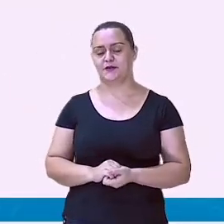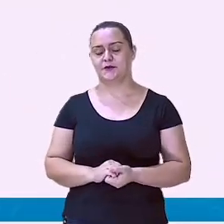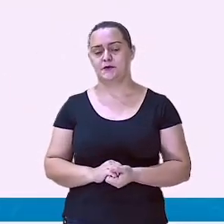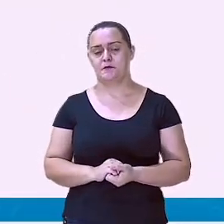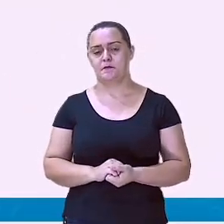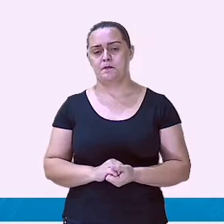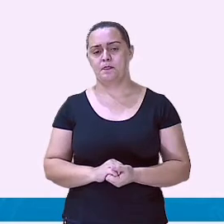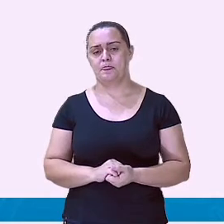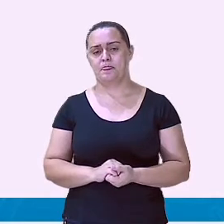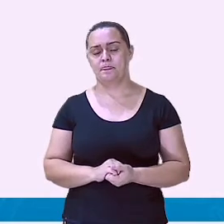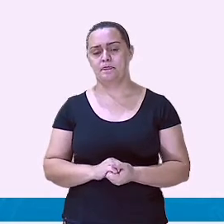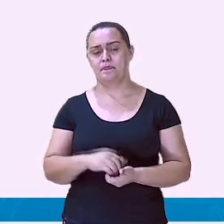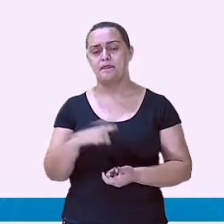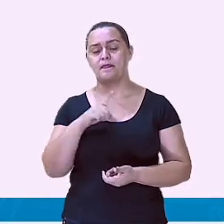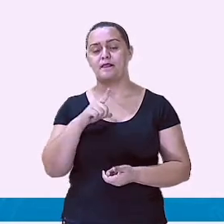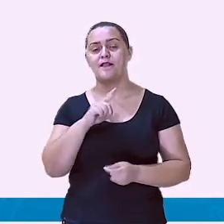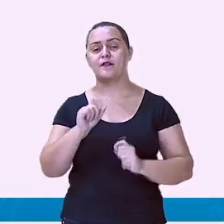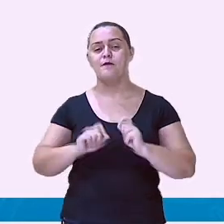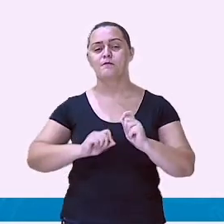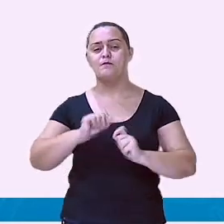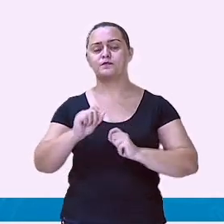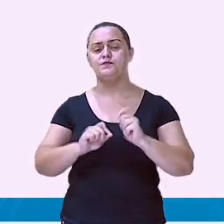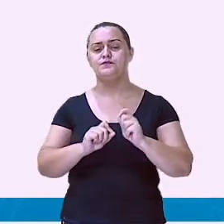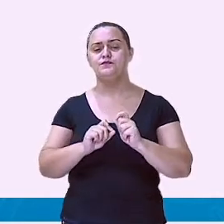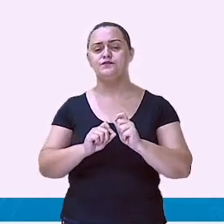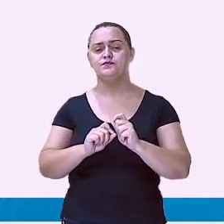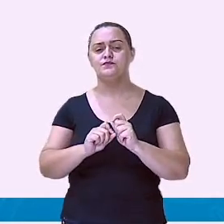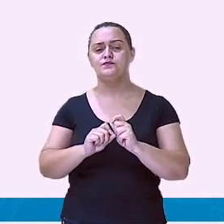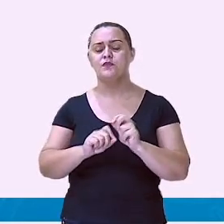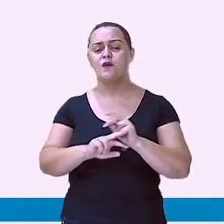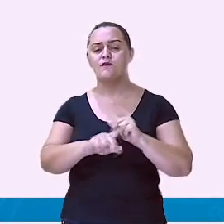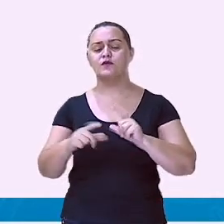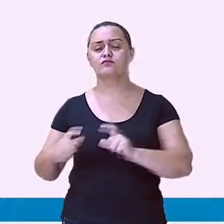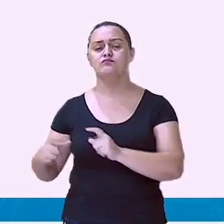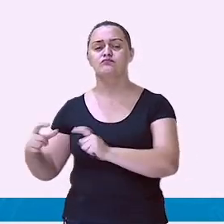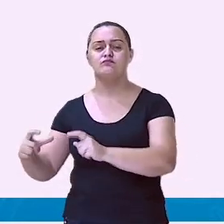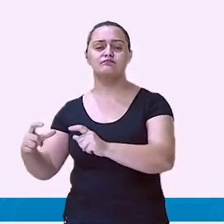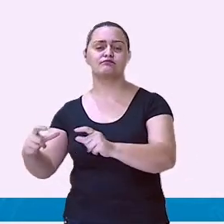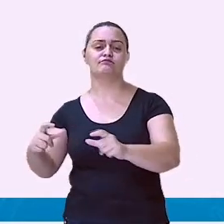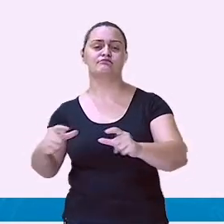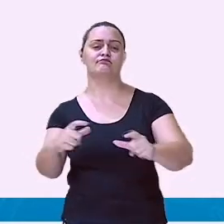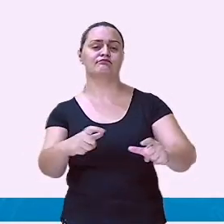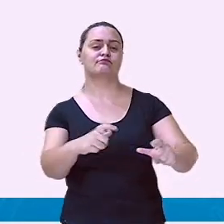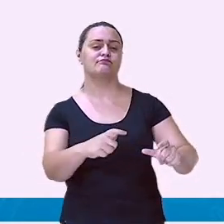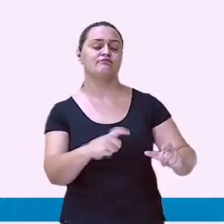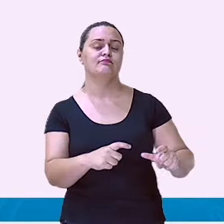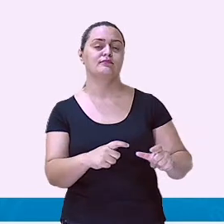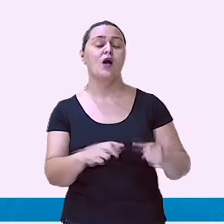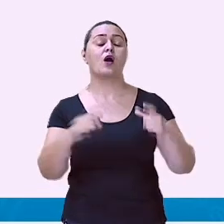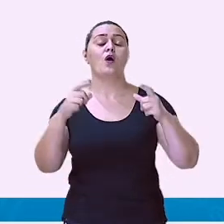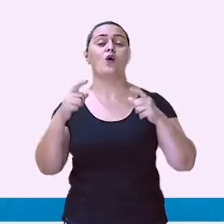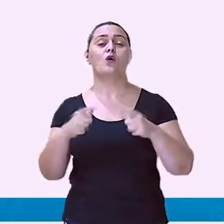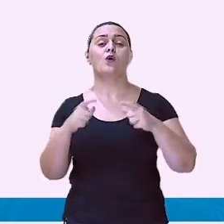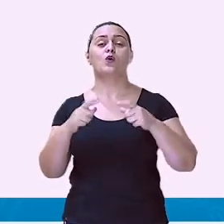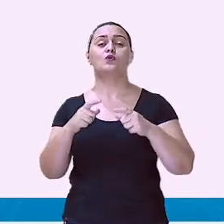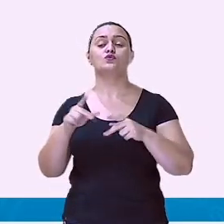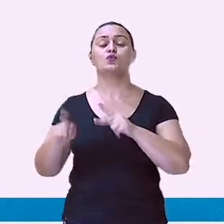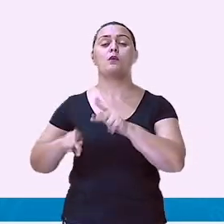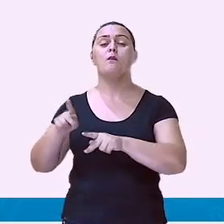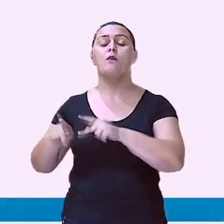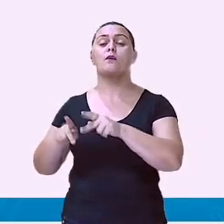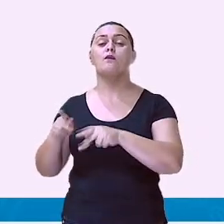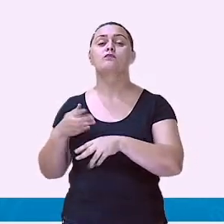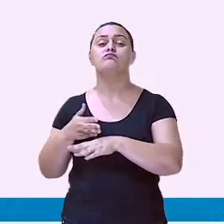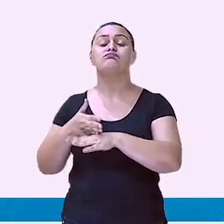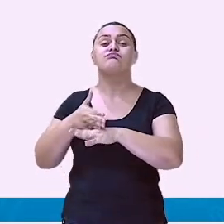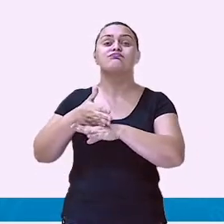bem que até mesmo aqui eles já estavam adentrando, mas tinham muito